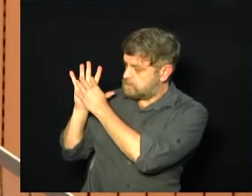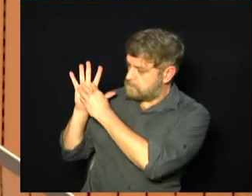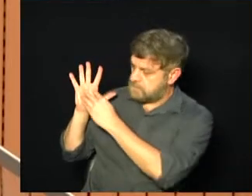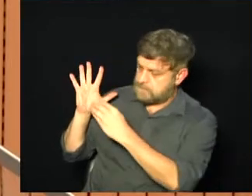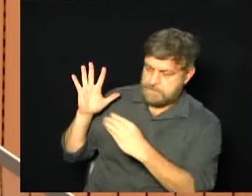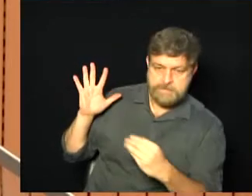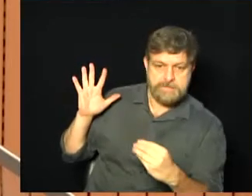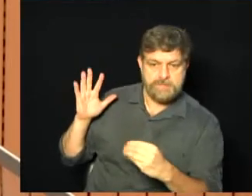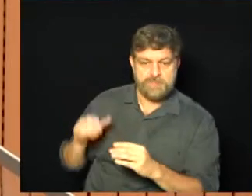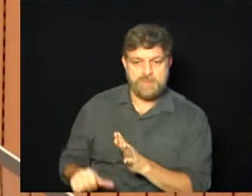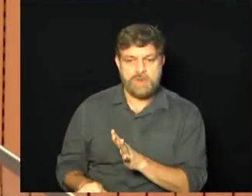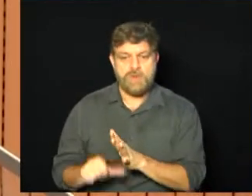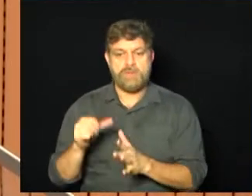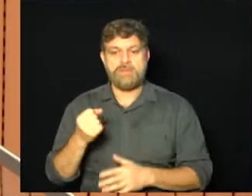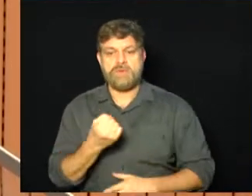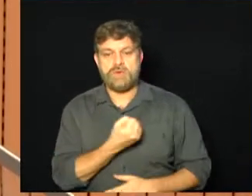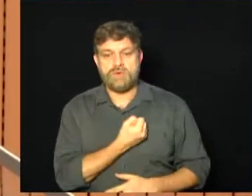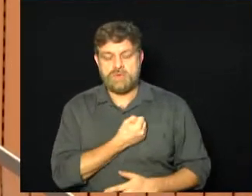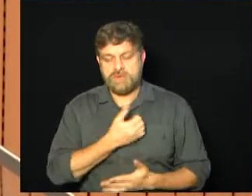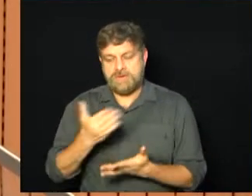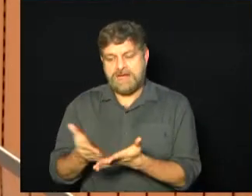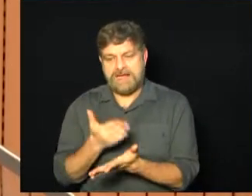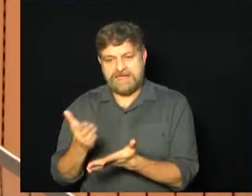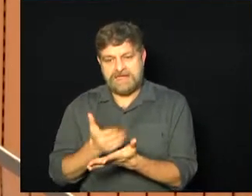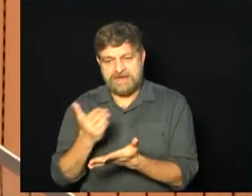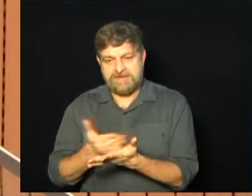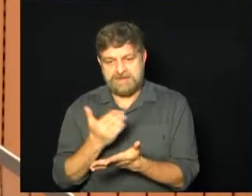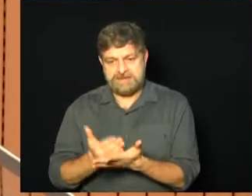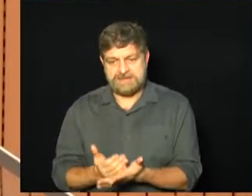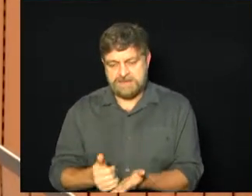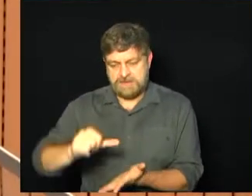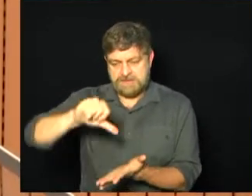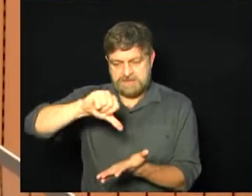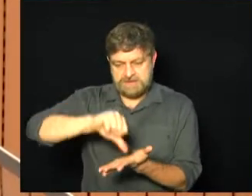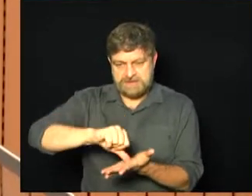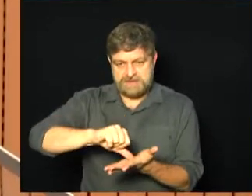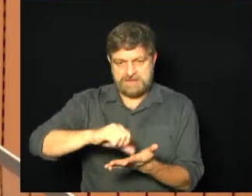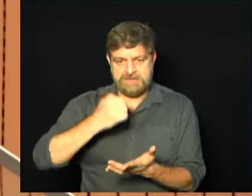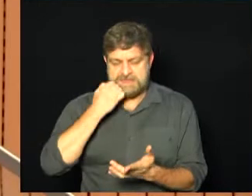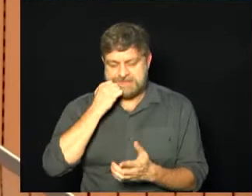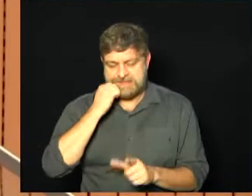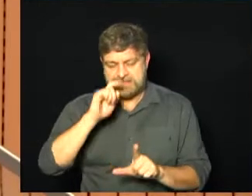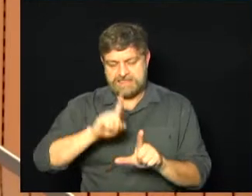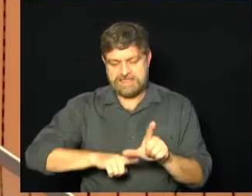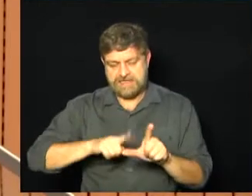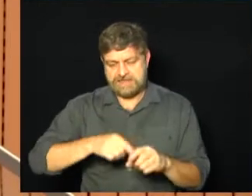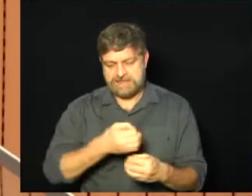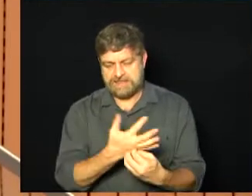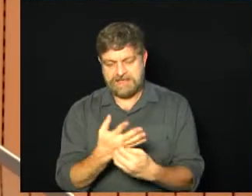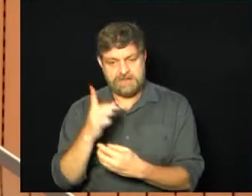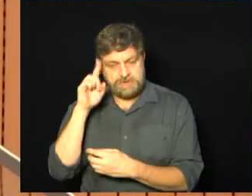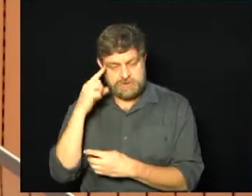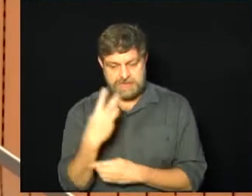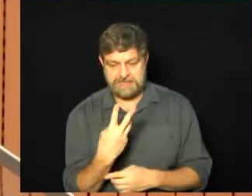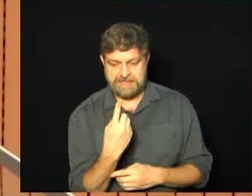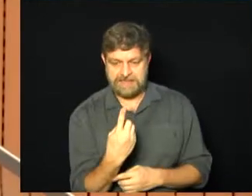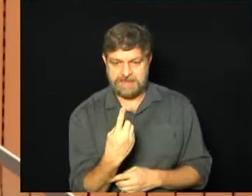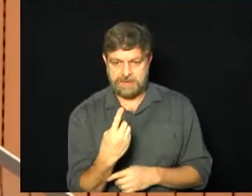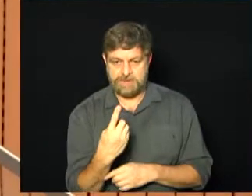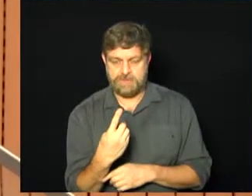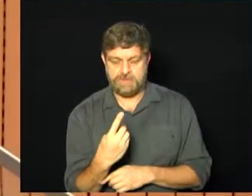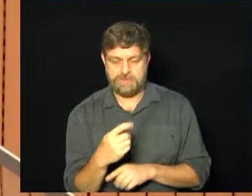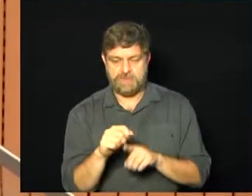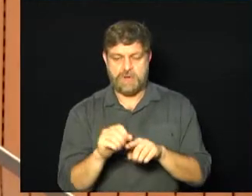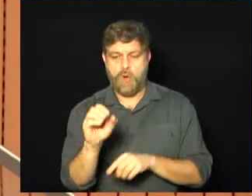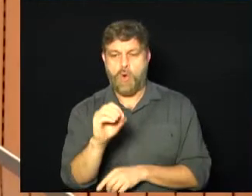primeiro número da revista do Centro de Ciências, Letras e Artes, em 31 de outubro